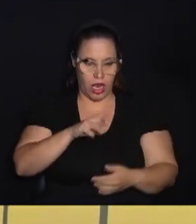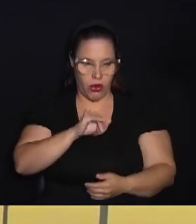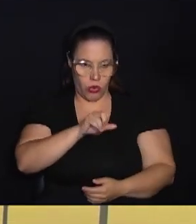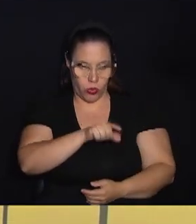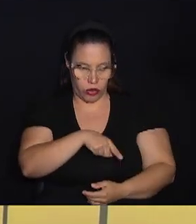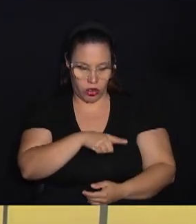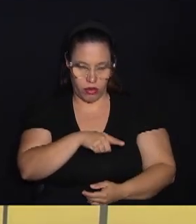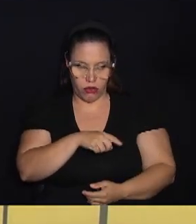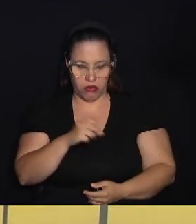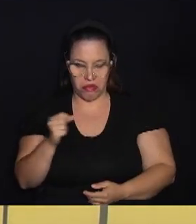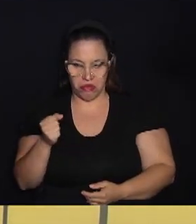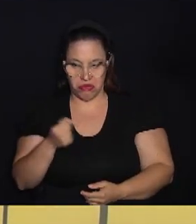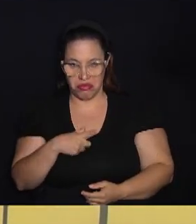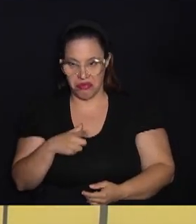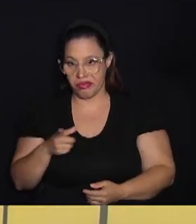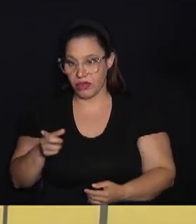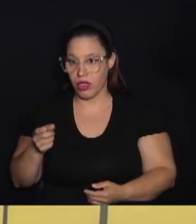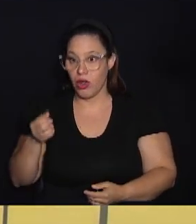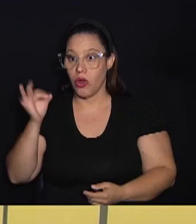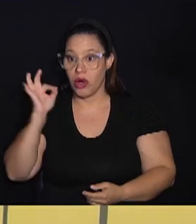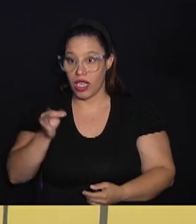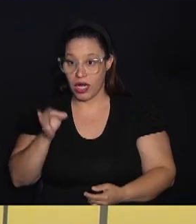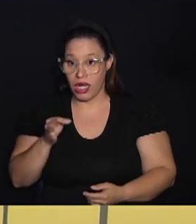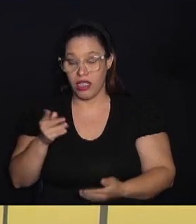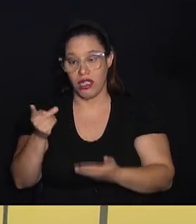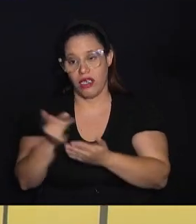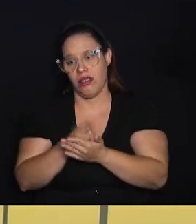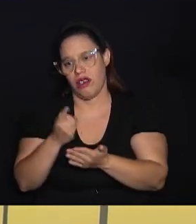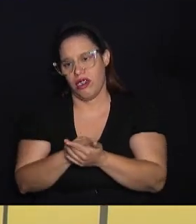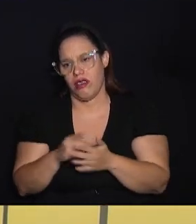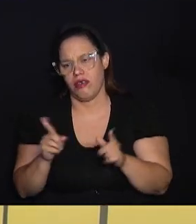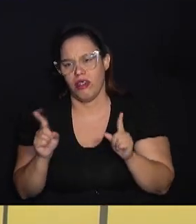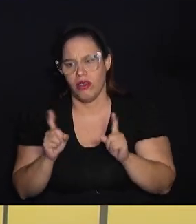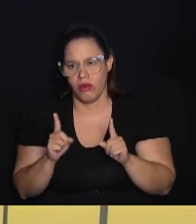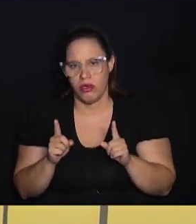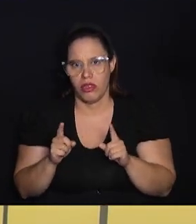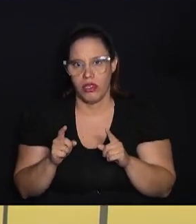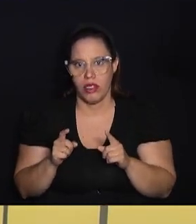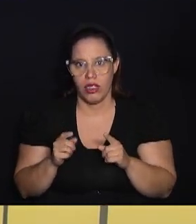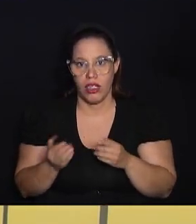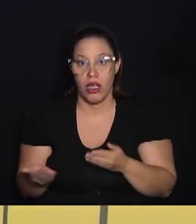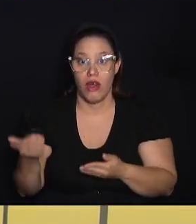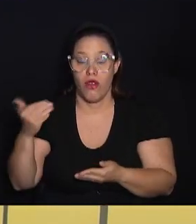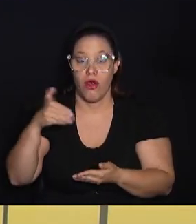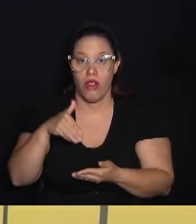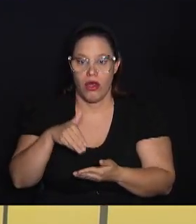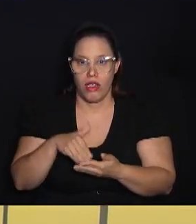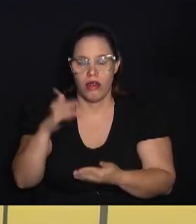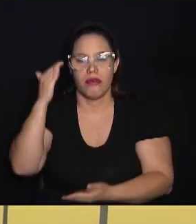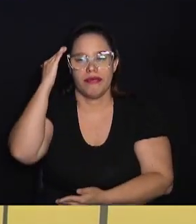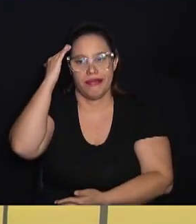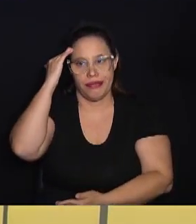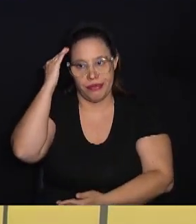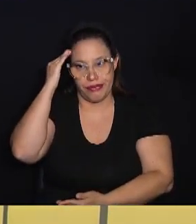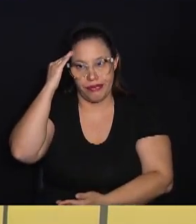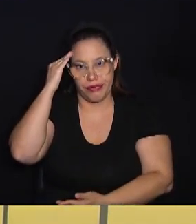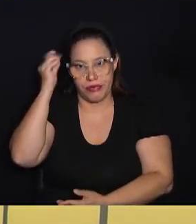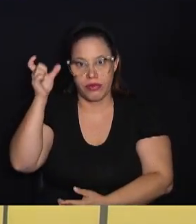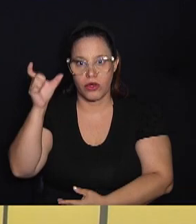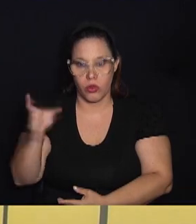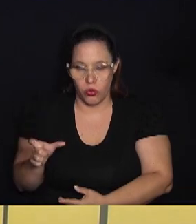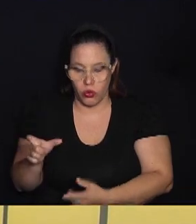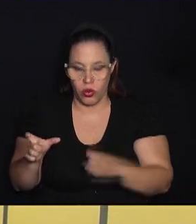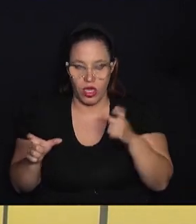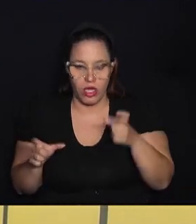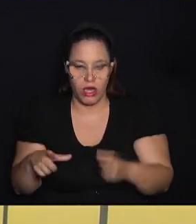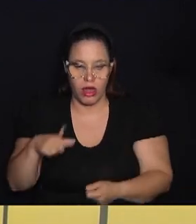não tem o que eu acho que é certo é certo o que eu acho que é errado é errado Uhum eu acho que vem de um lugar da gente saber quem o que tem e o que